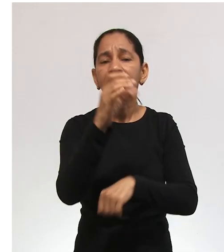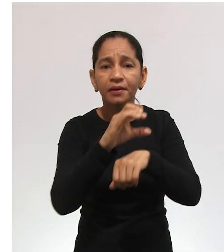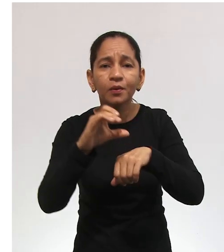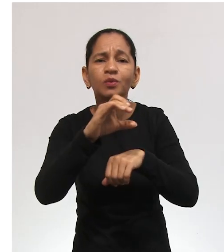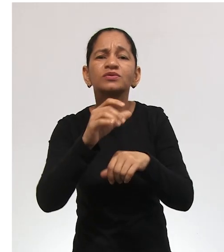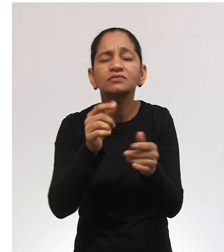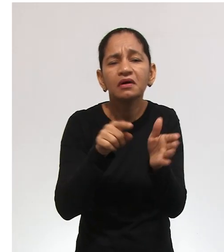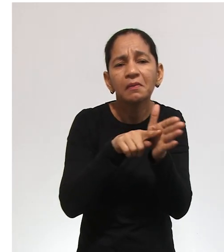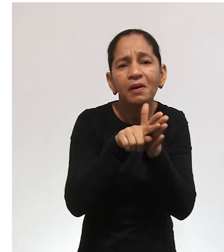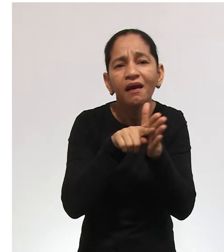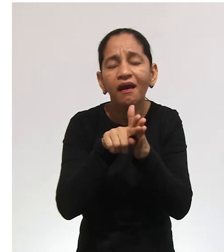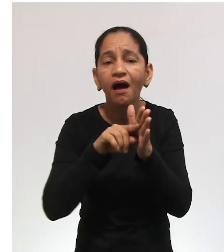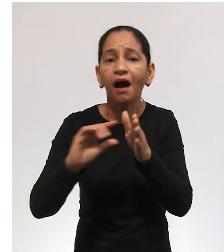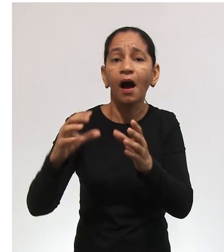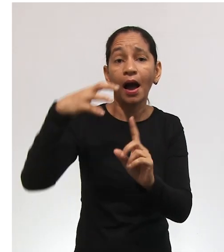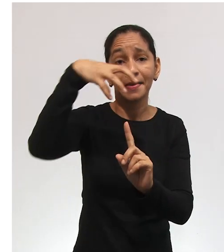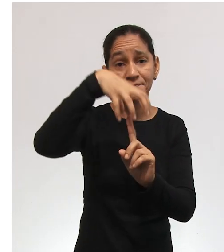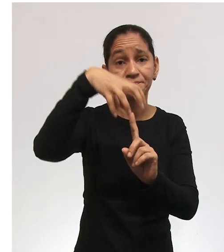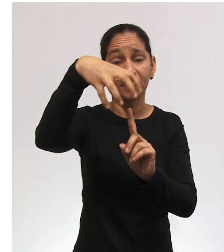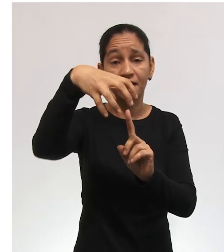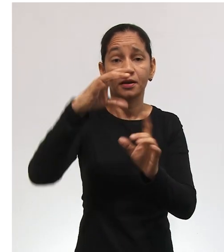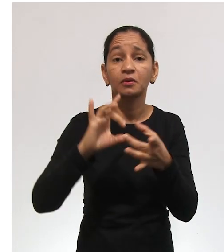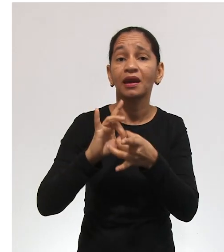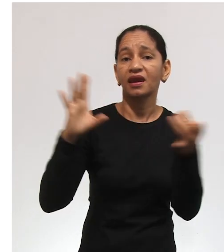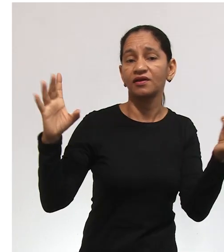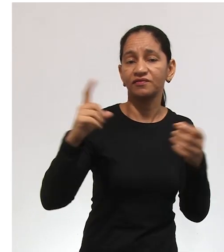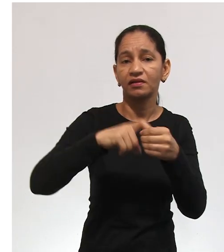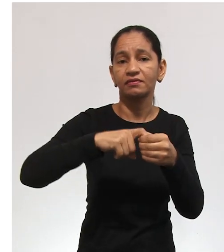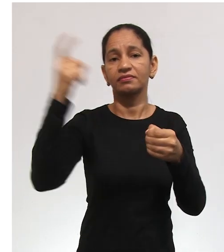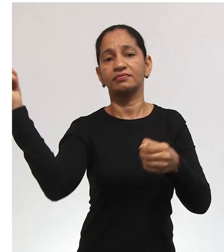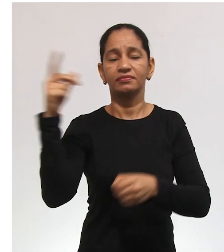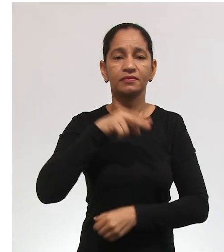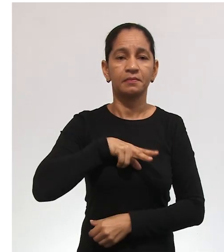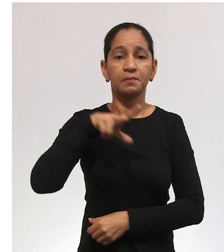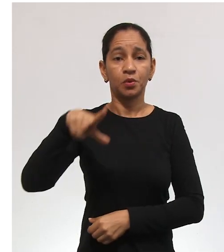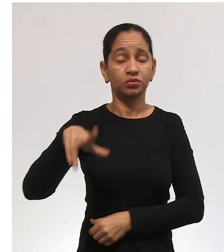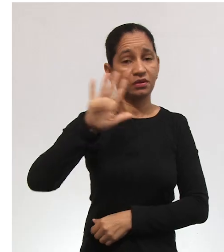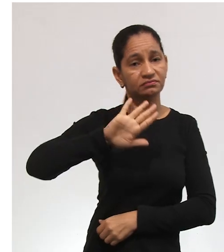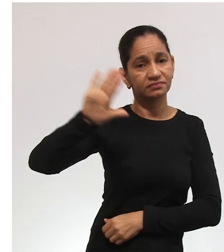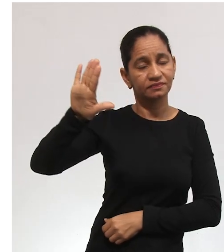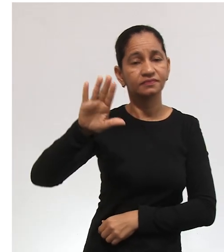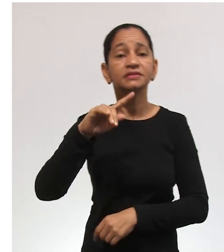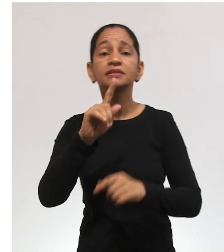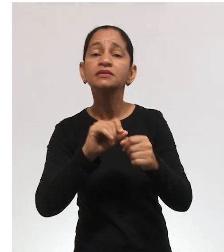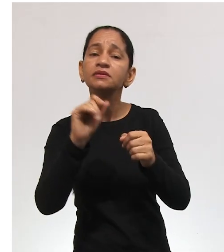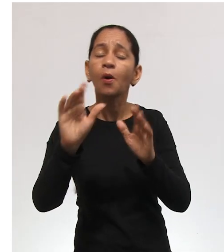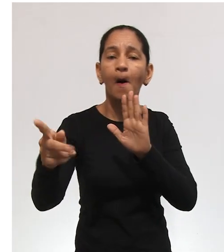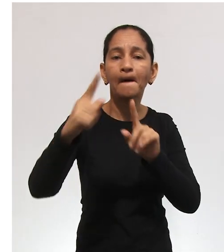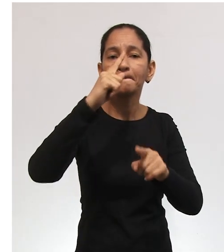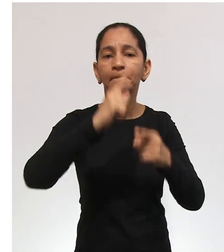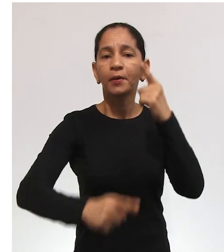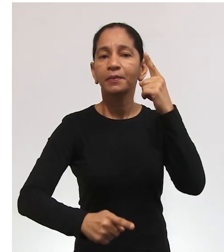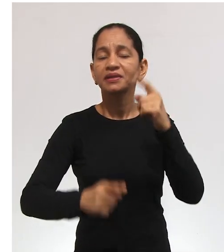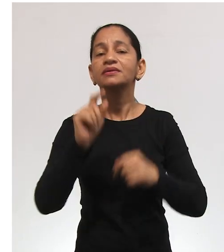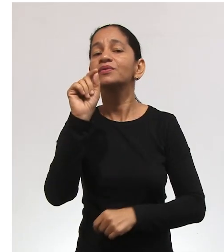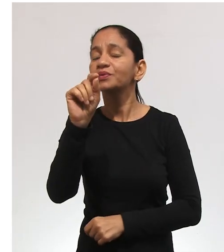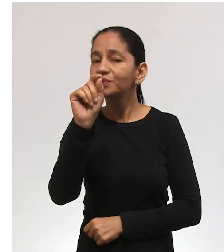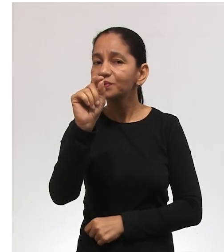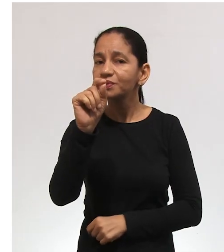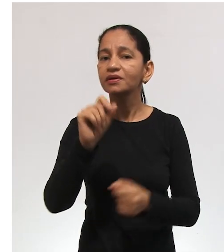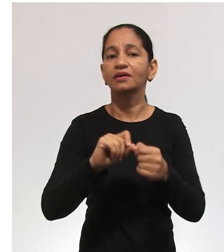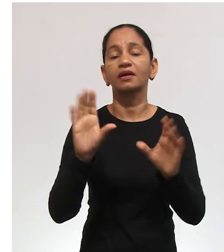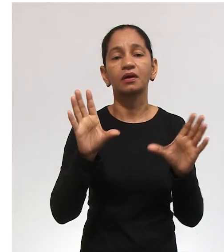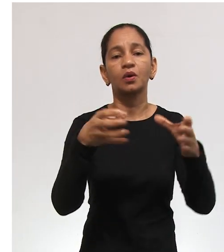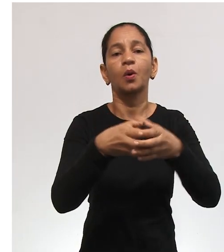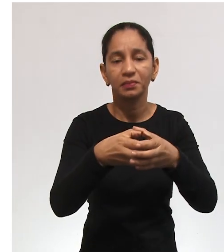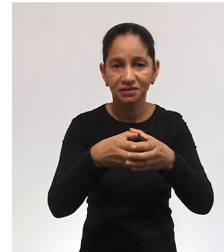tínhamos acabado de virar um império independente, e nessa Constituição havia uma proibição das corporações de